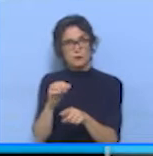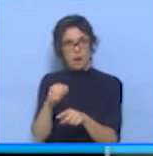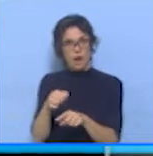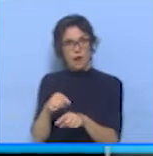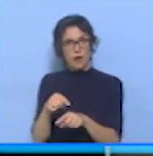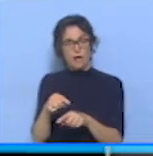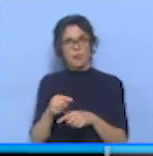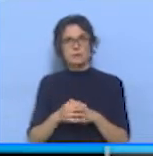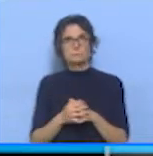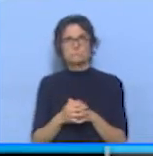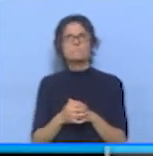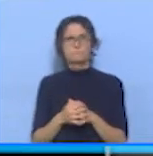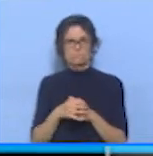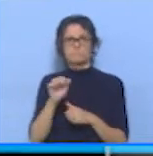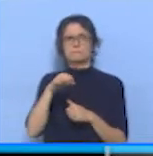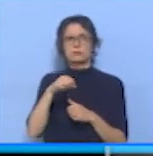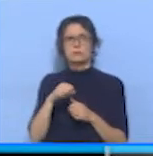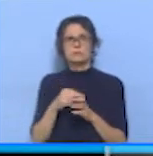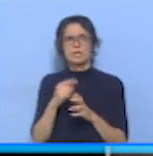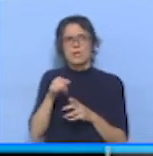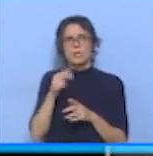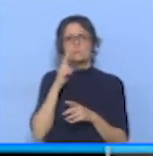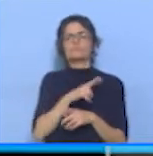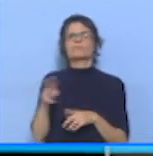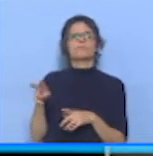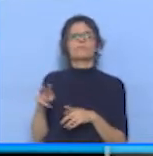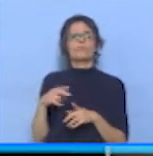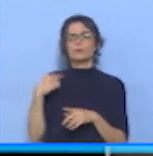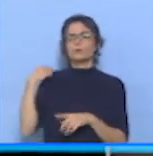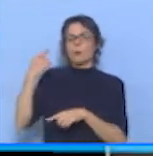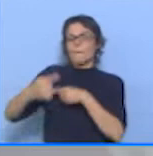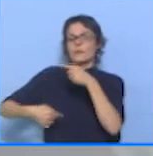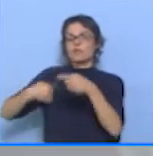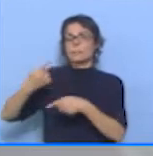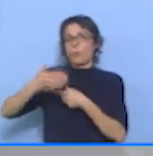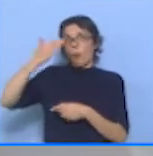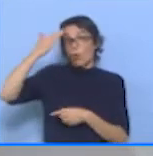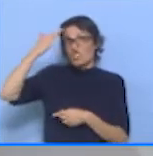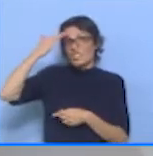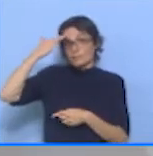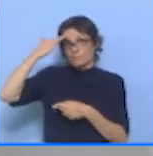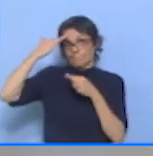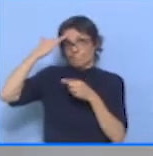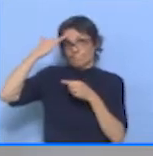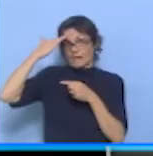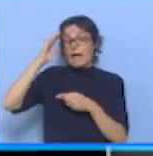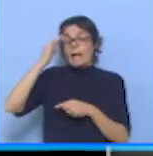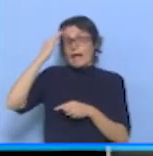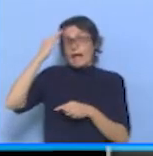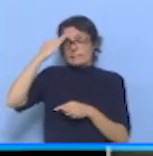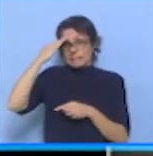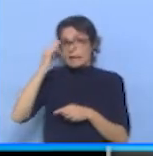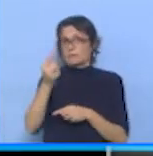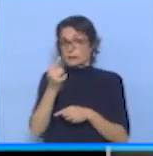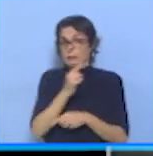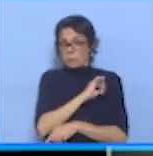vê na rua, eu diria que é uma geração consciente... O amanhã irá depender desses comportamentos de hoje, não é? Consciente do seu poder. No